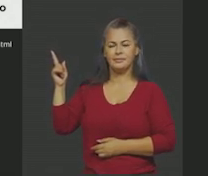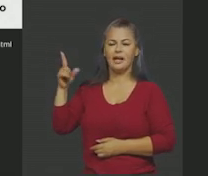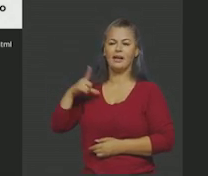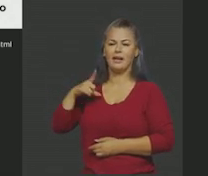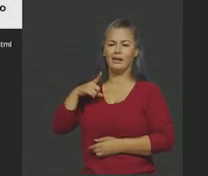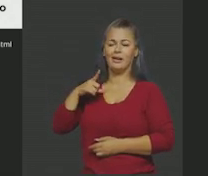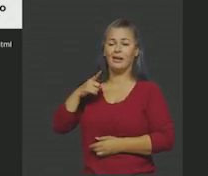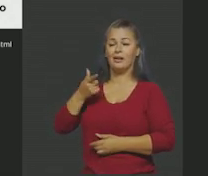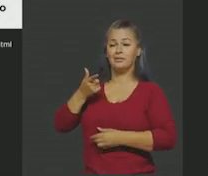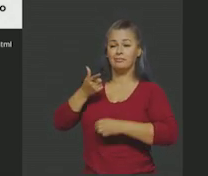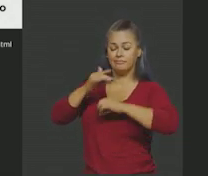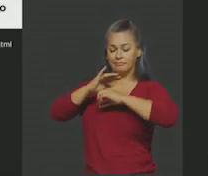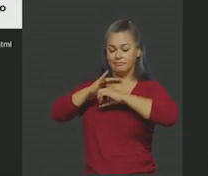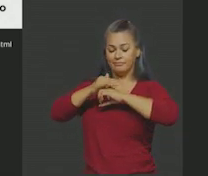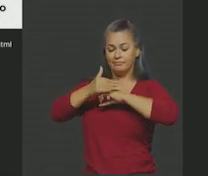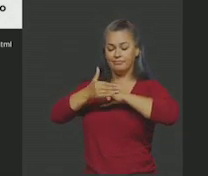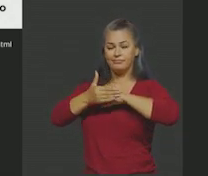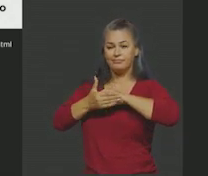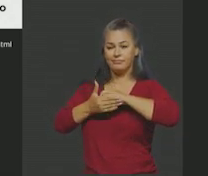retina, tá?